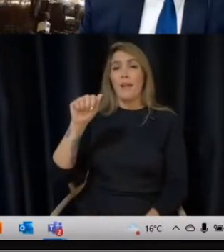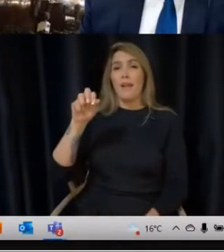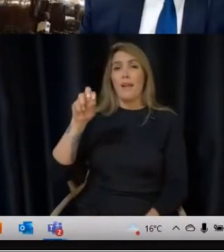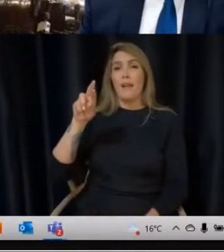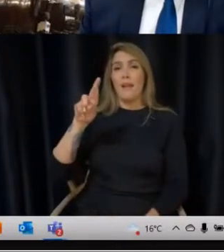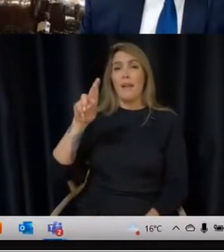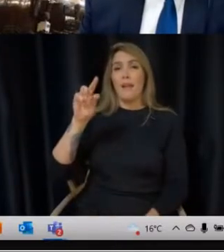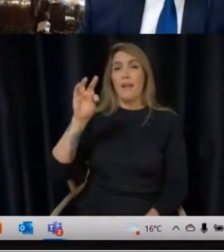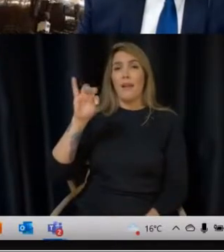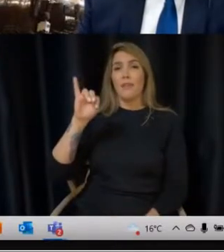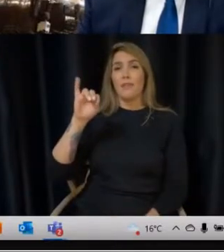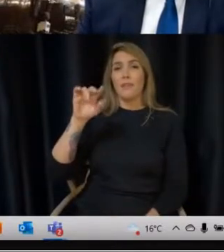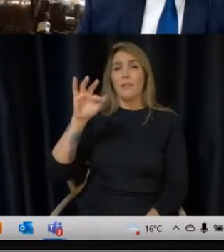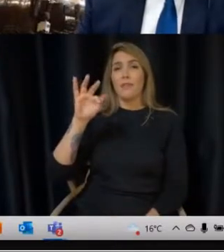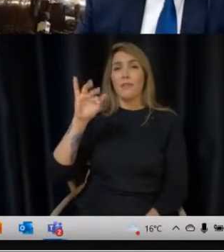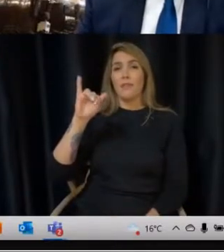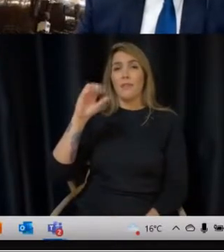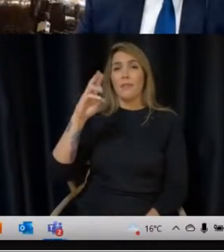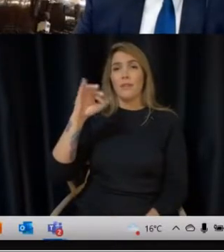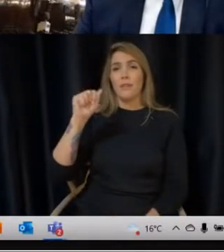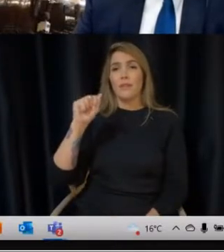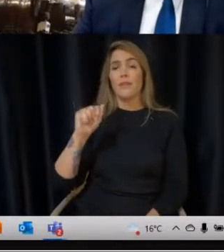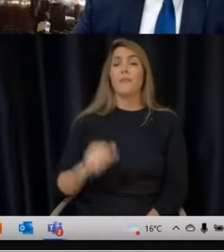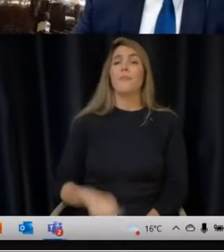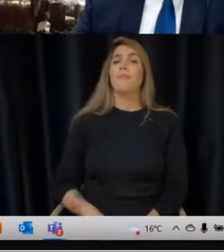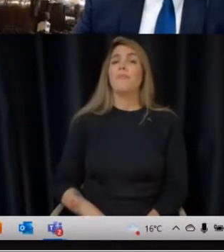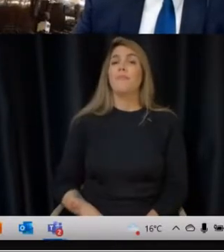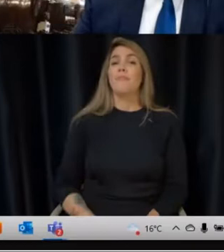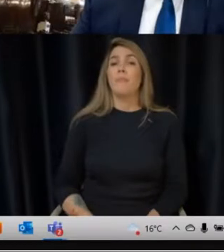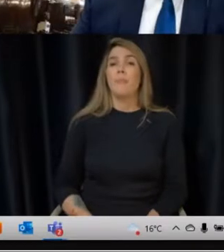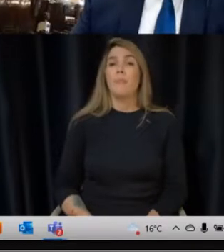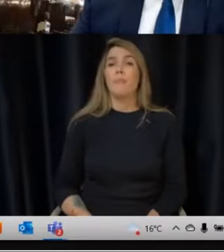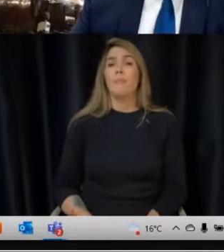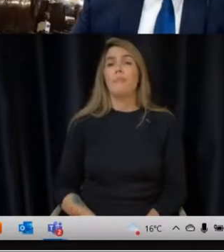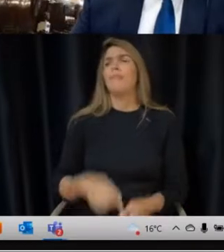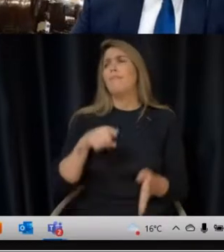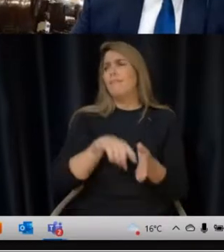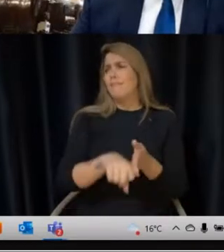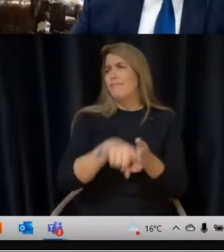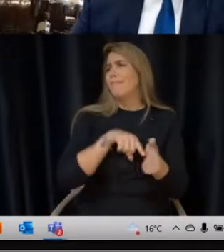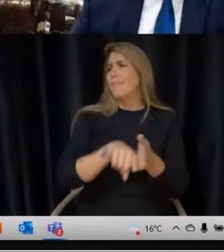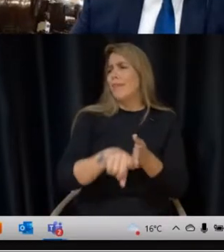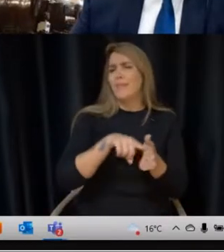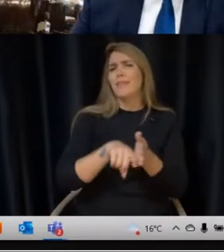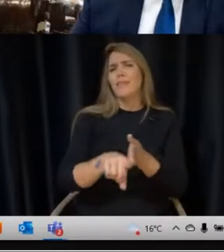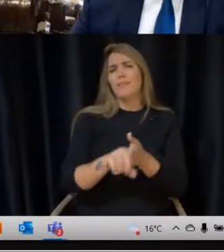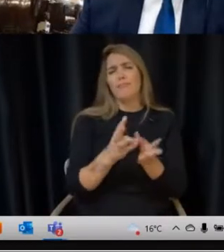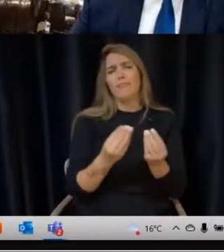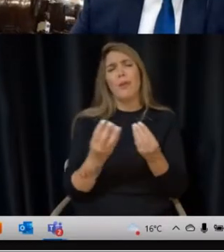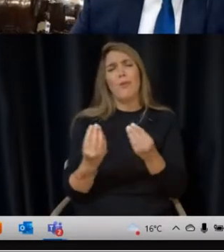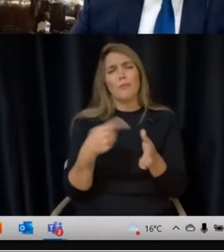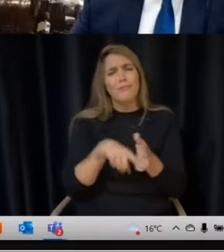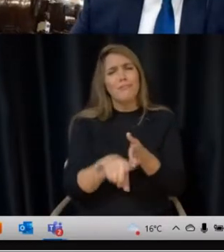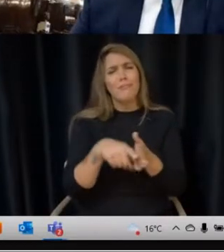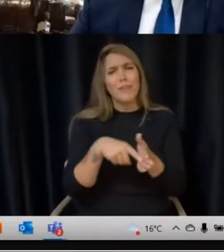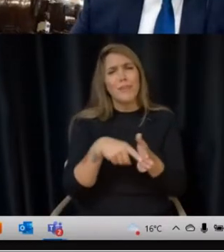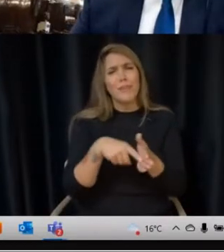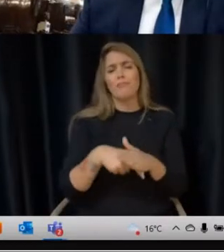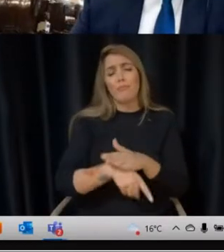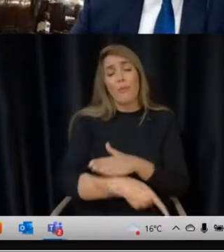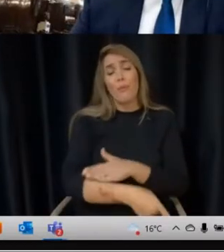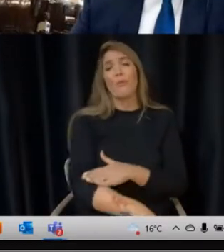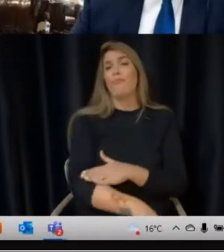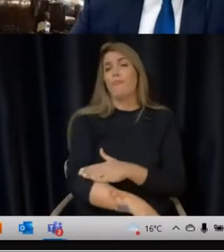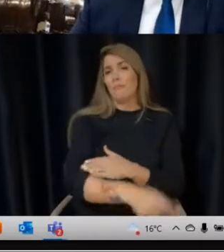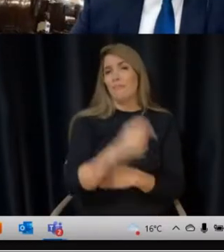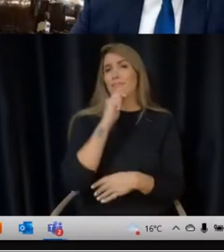fase de estudo, tem muito ainda que se aprimorar. A primeira que chegou, na verdade, foi